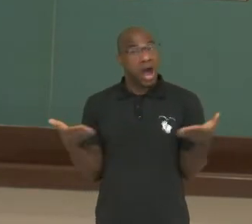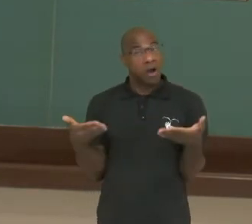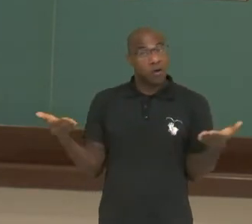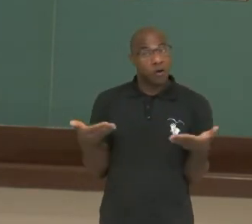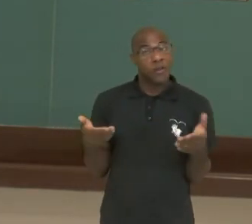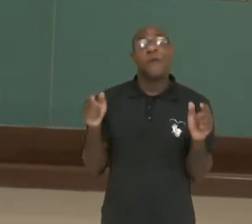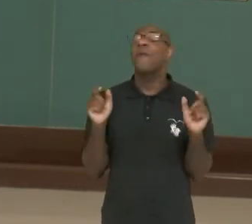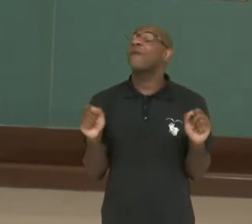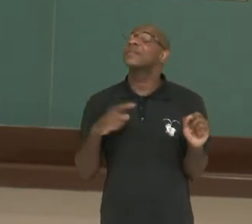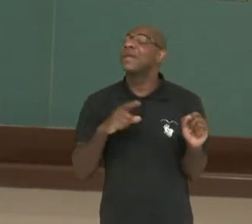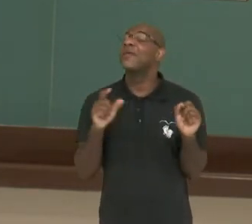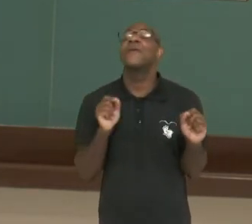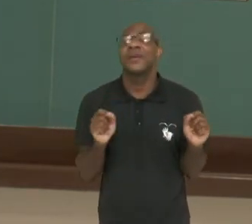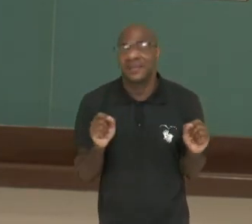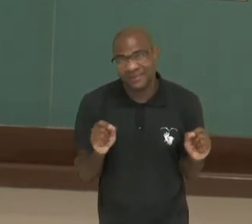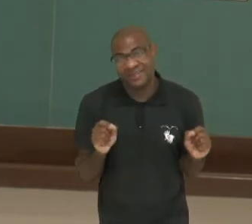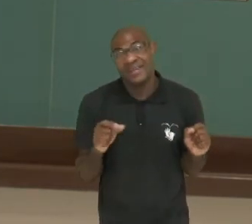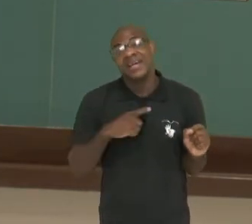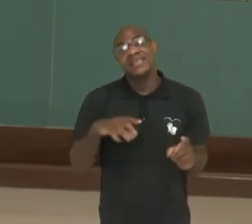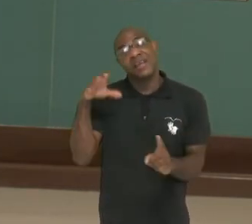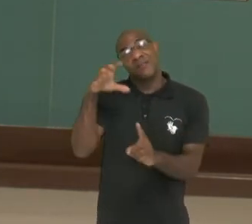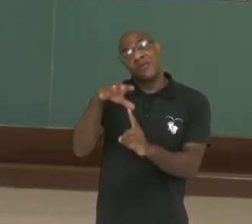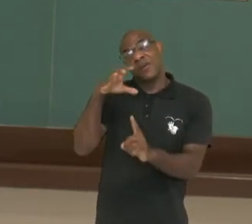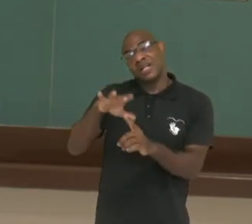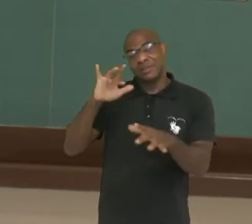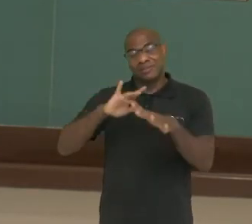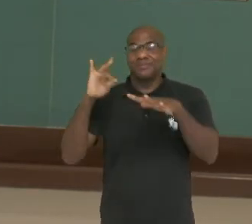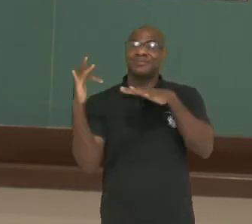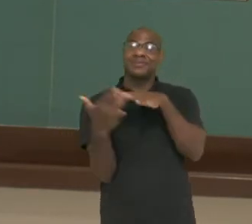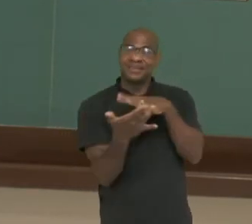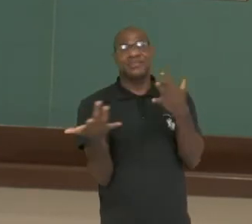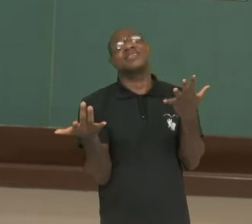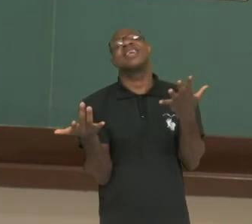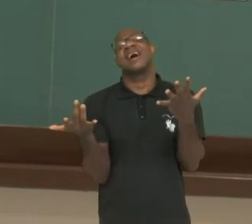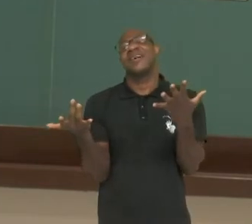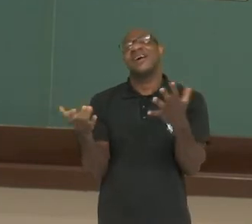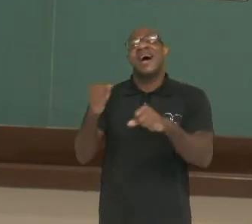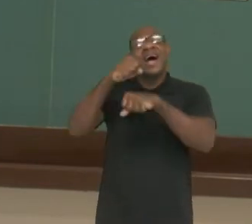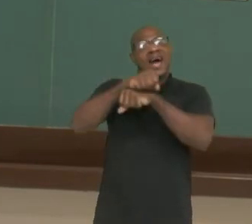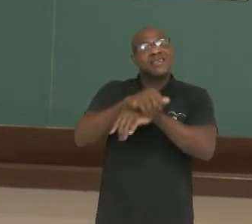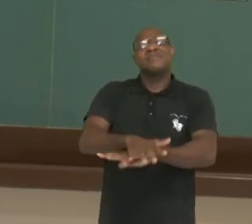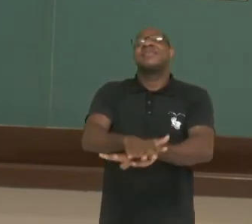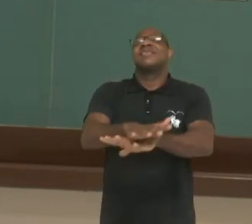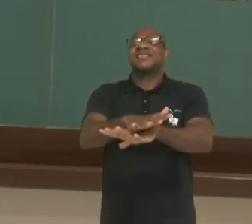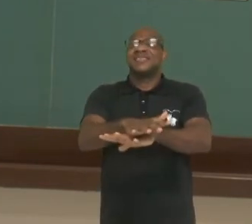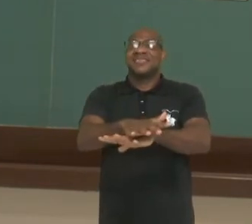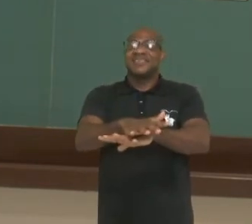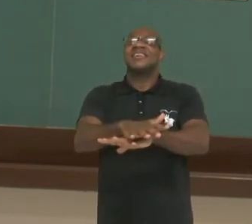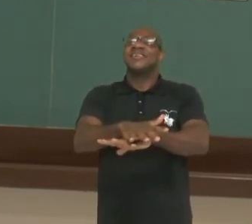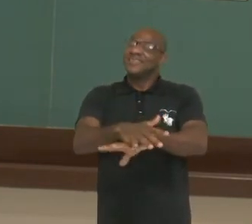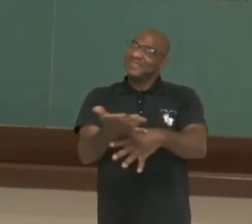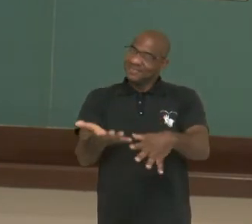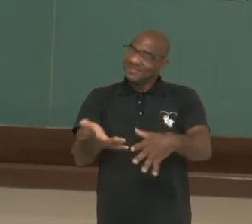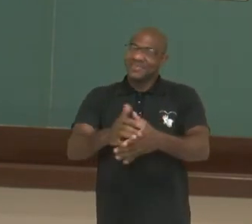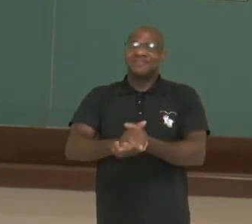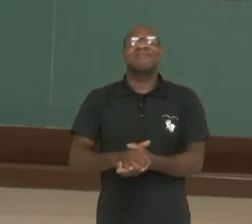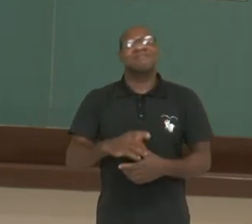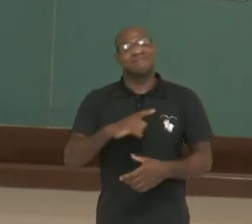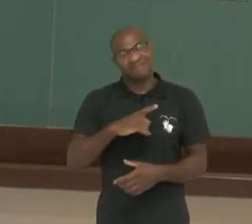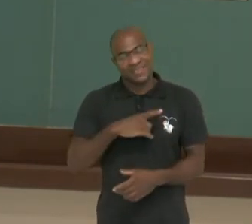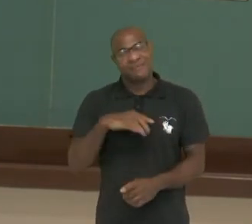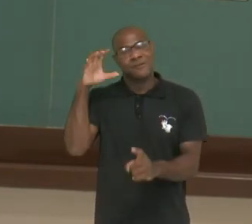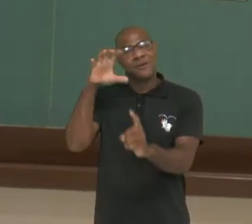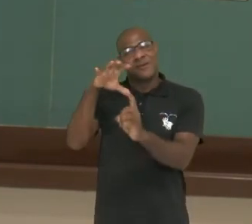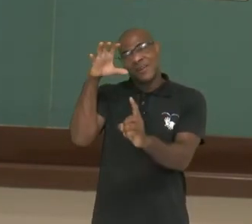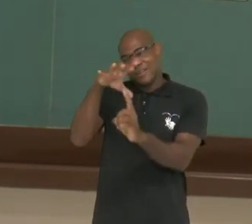nunca, também nós temos a influência das mídias digitais, né? Então todos os meios multimediativos acabam de